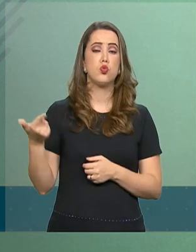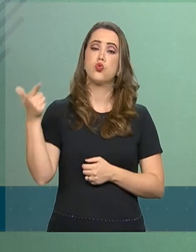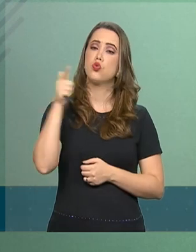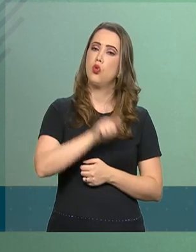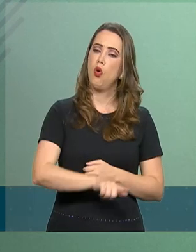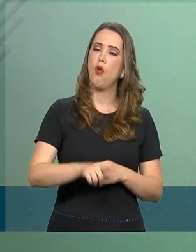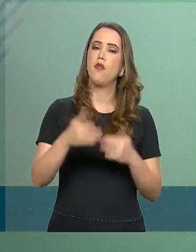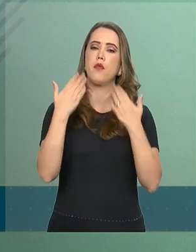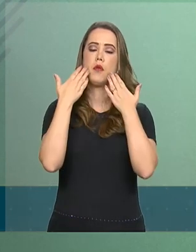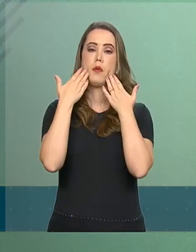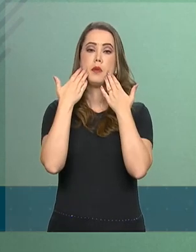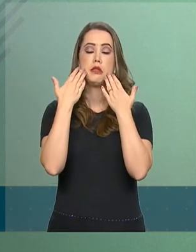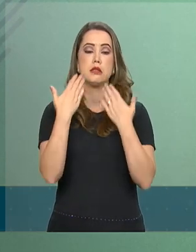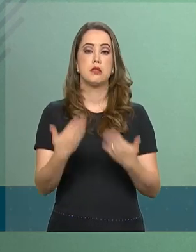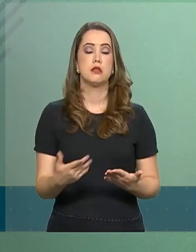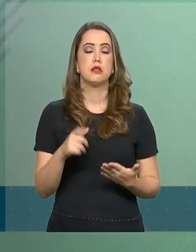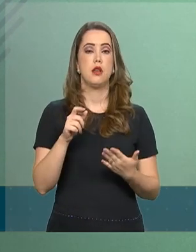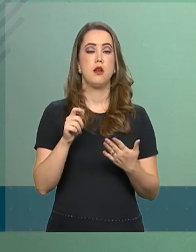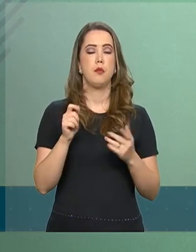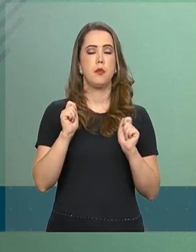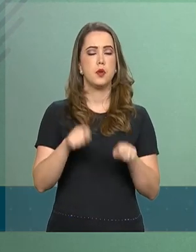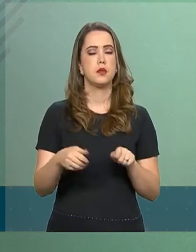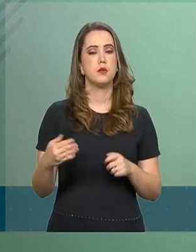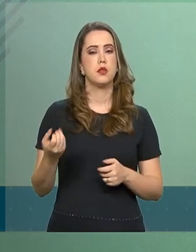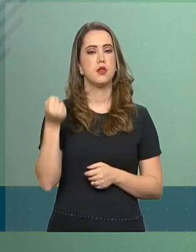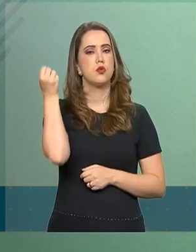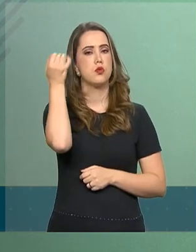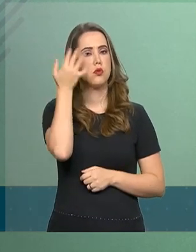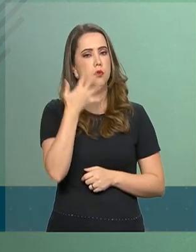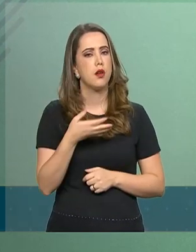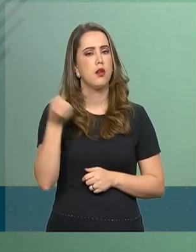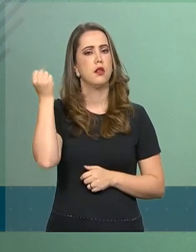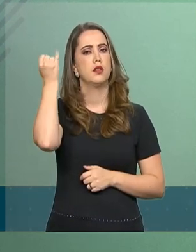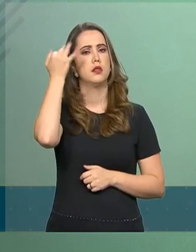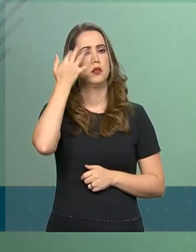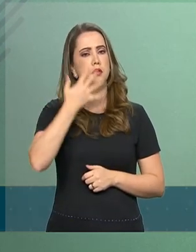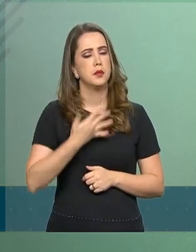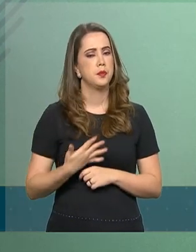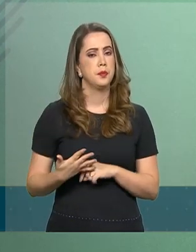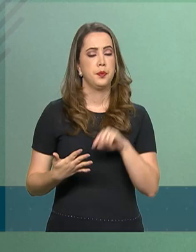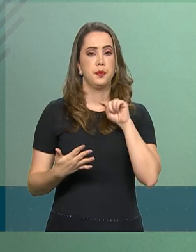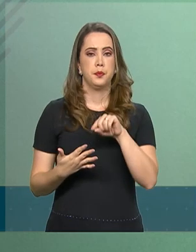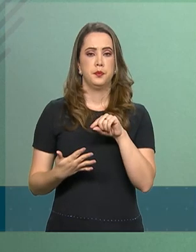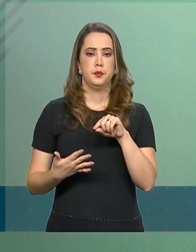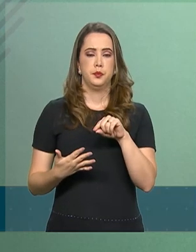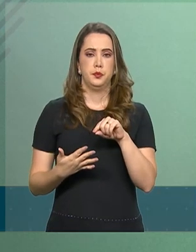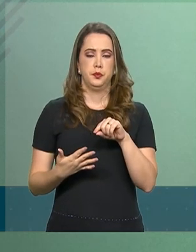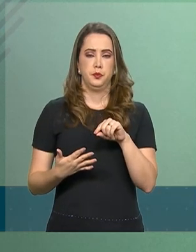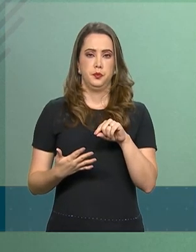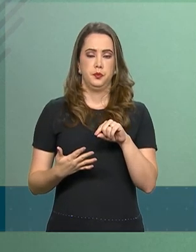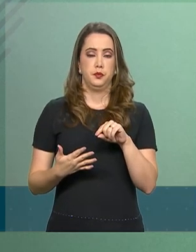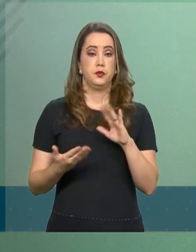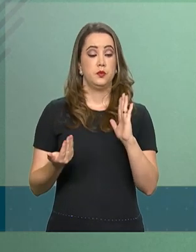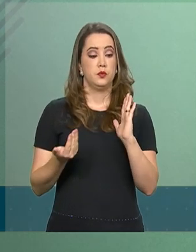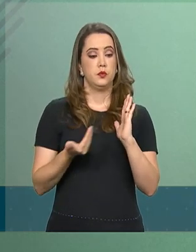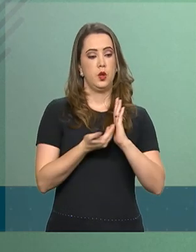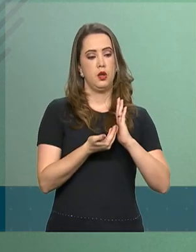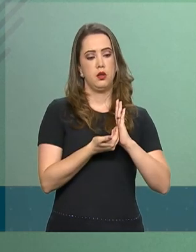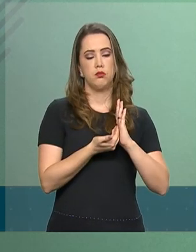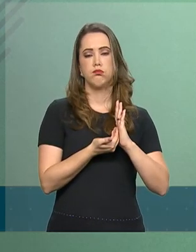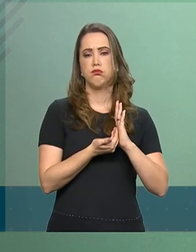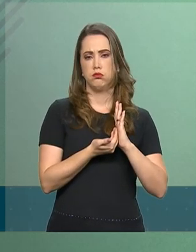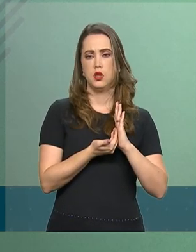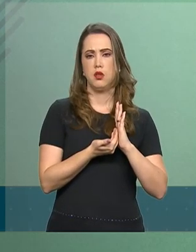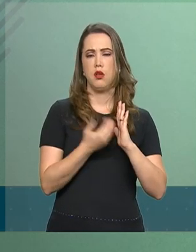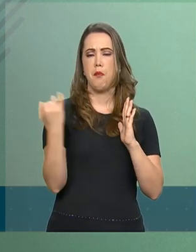vez a possibilidade dele que ele possa explanar para a casa legislativa os temas